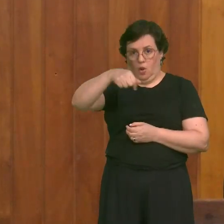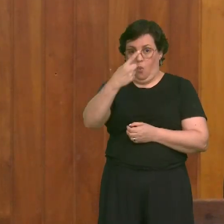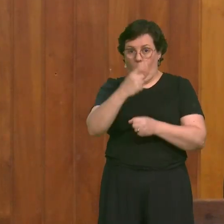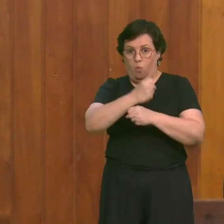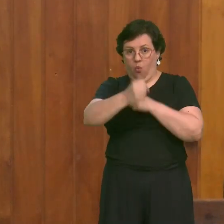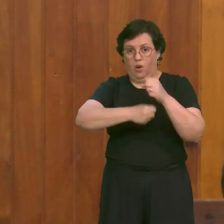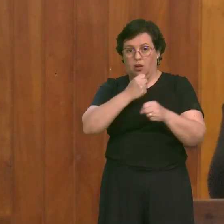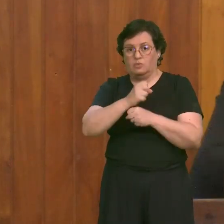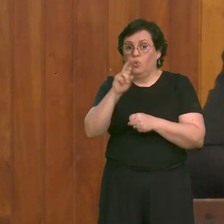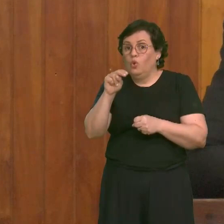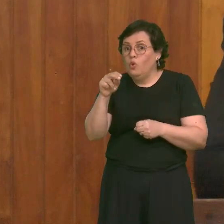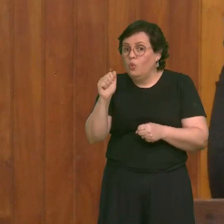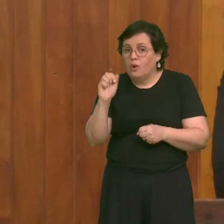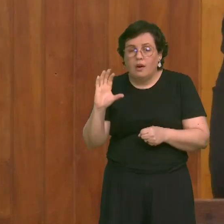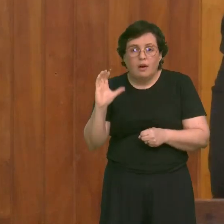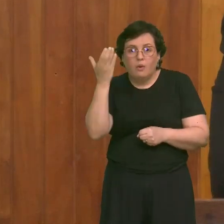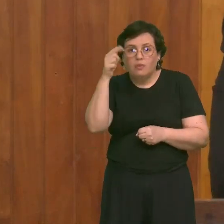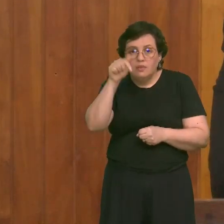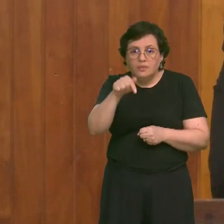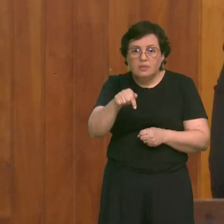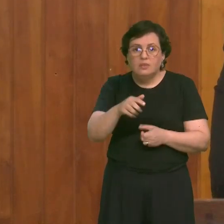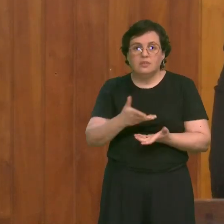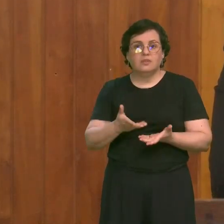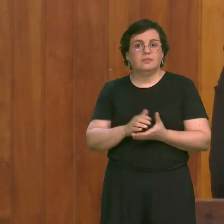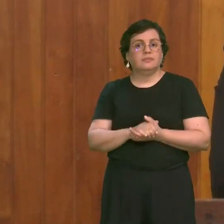nunca aconteceu isso na história de Marília